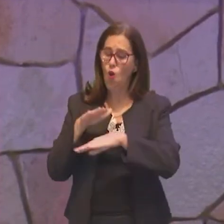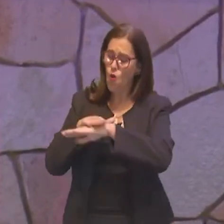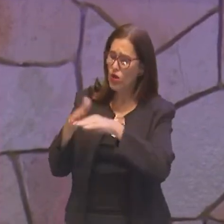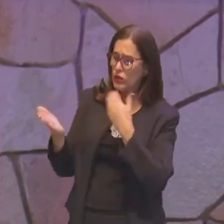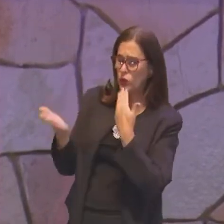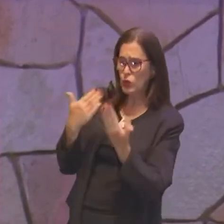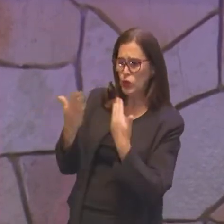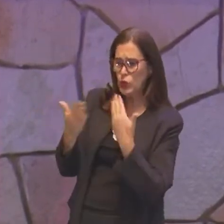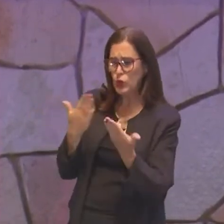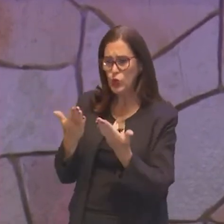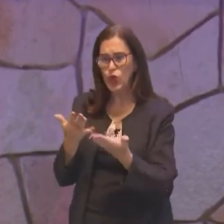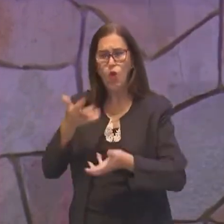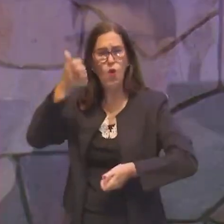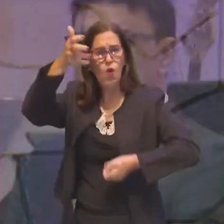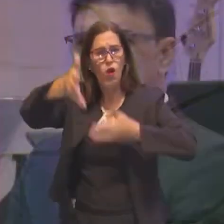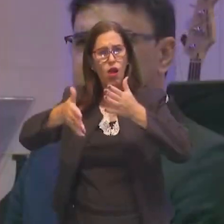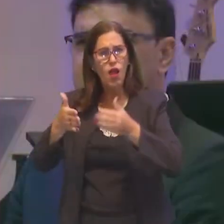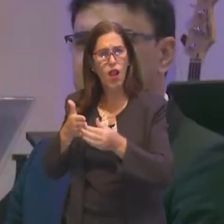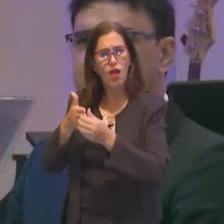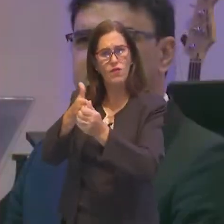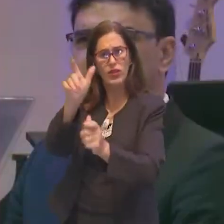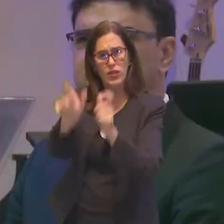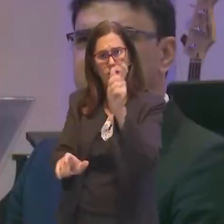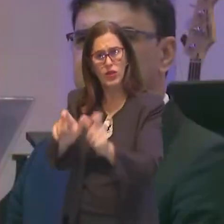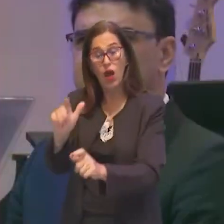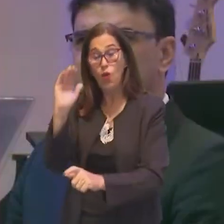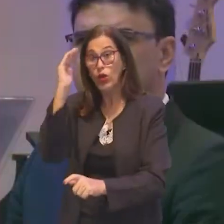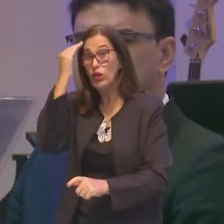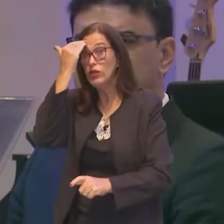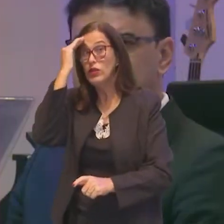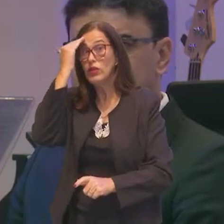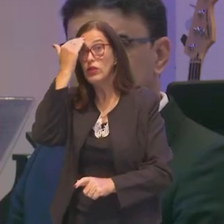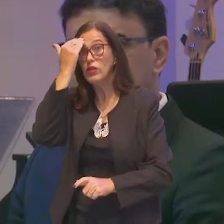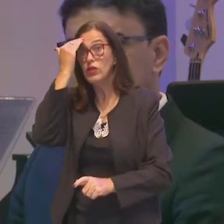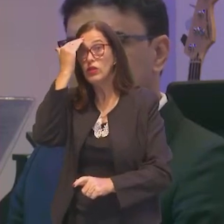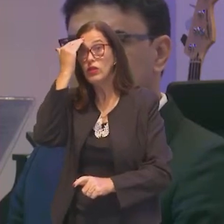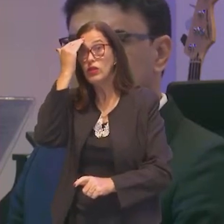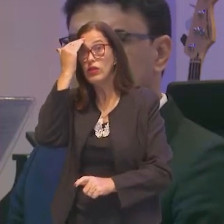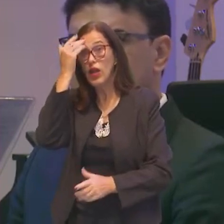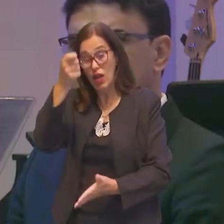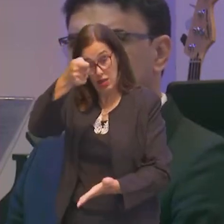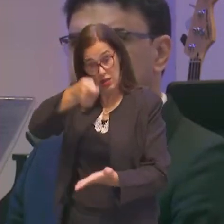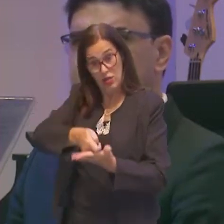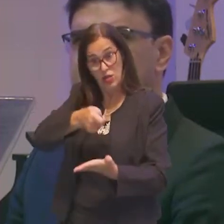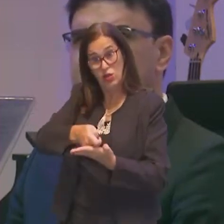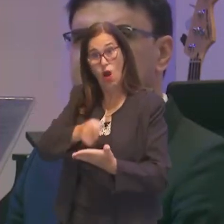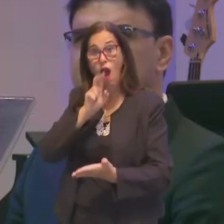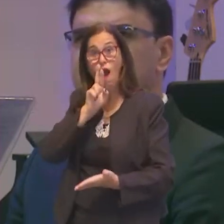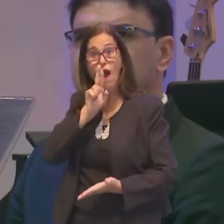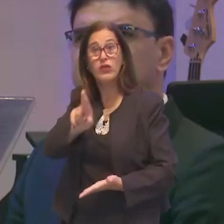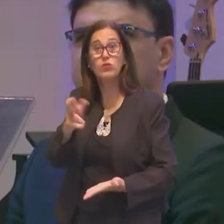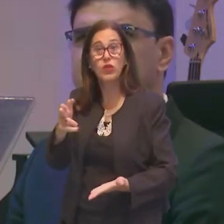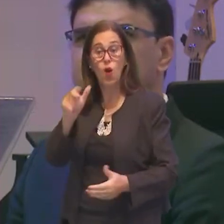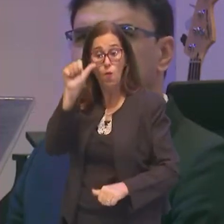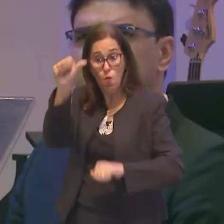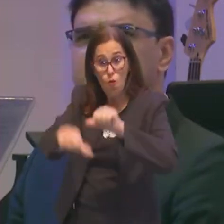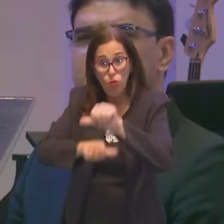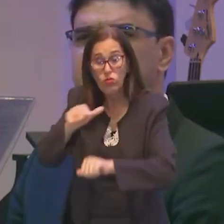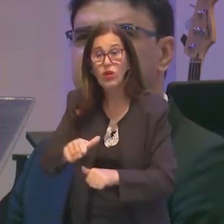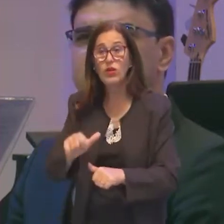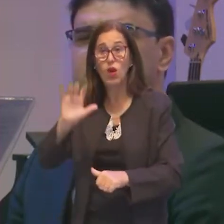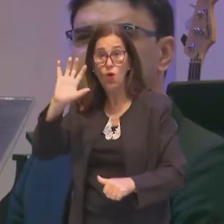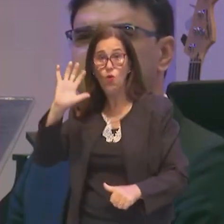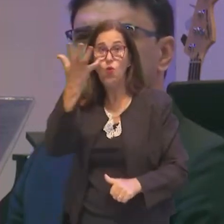conversando, falando, levando as pessoas ao entendimento, exigindo assim uma resposta, uma mudança,